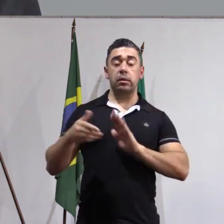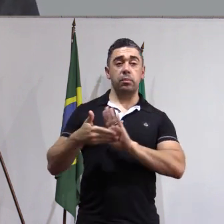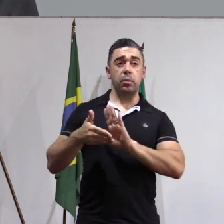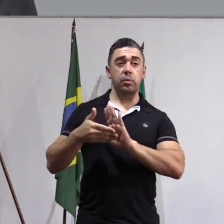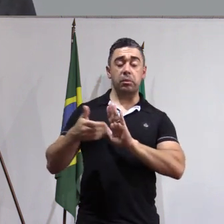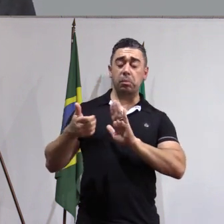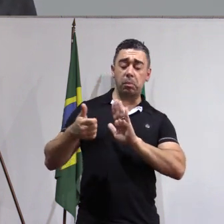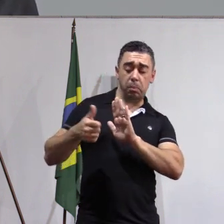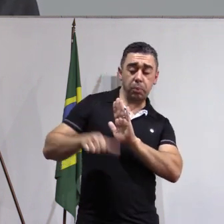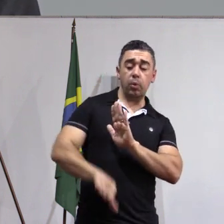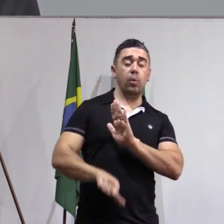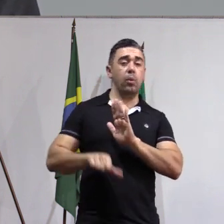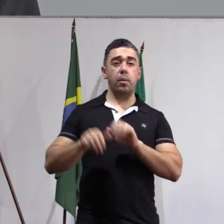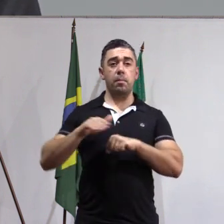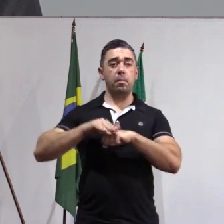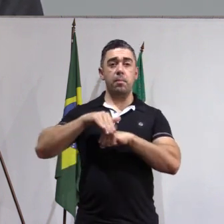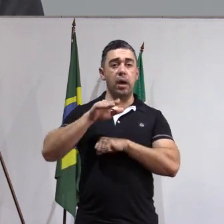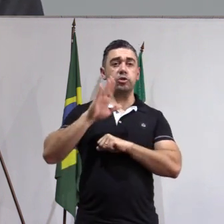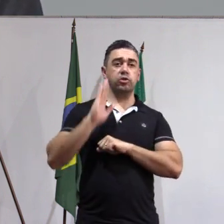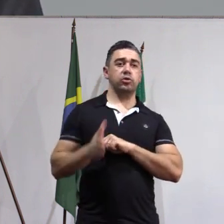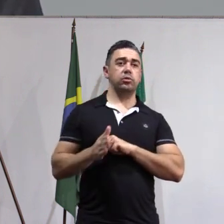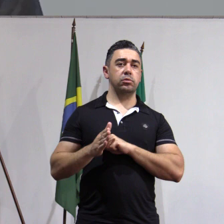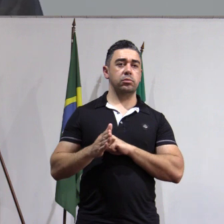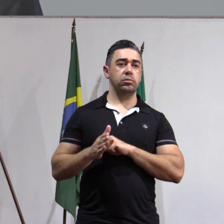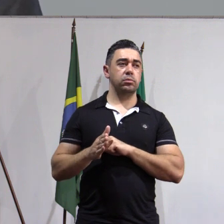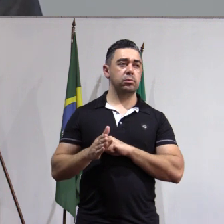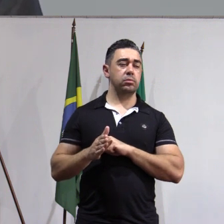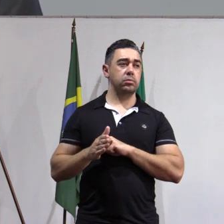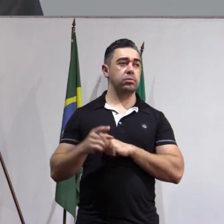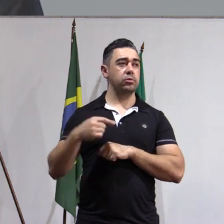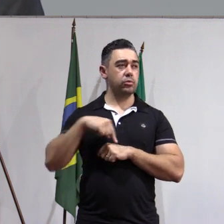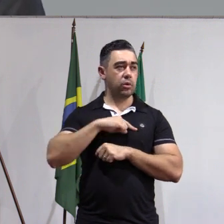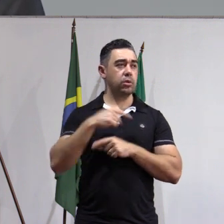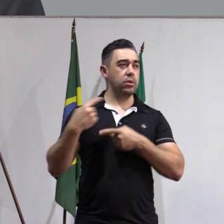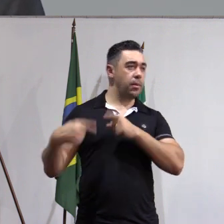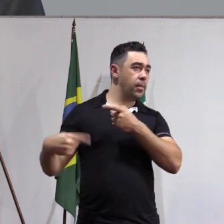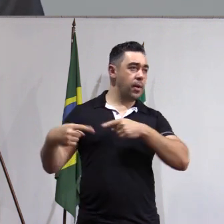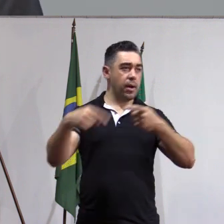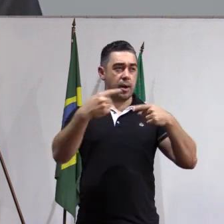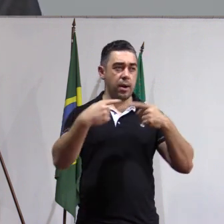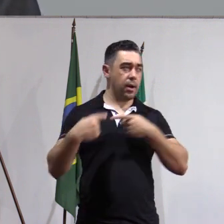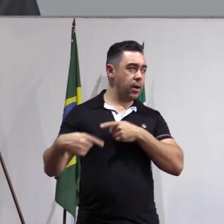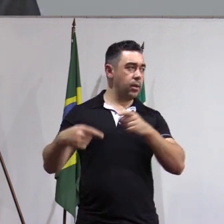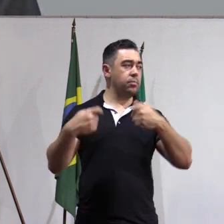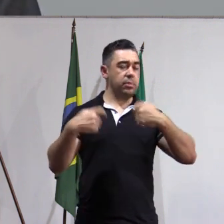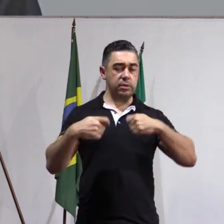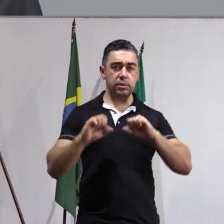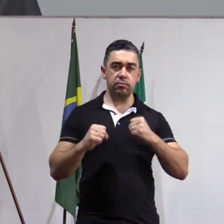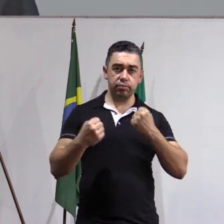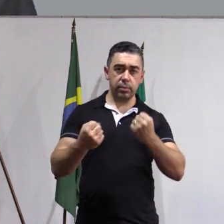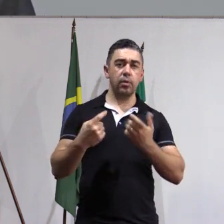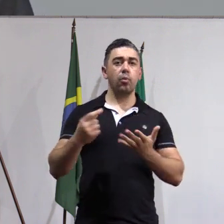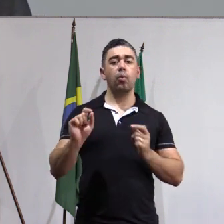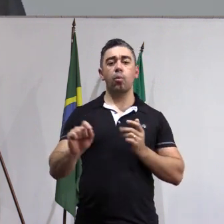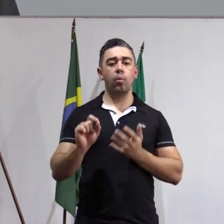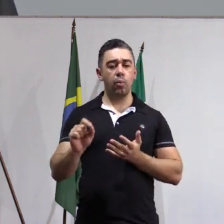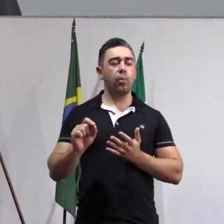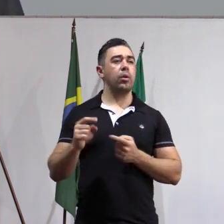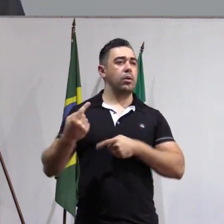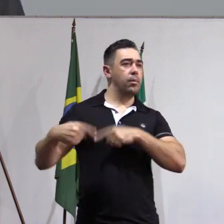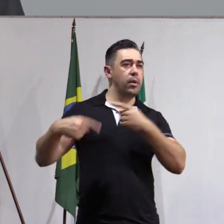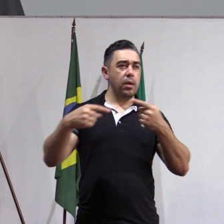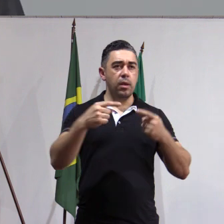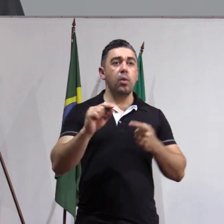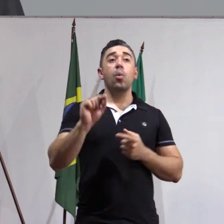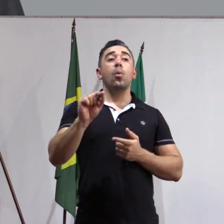mais piorada do que ela já é. Então, o debate que a gente de fato precisa enfrentar aqui é o debate